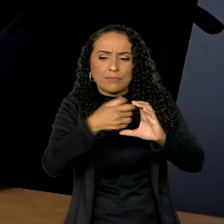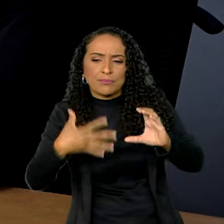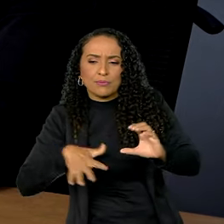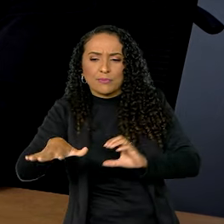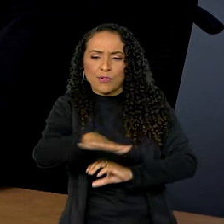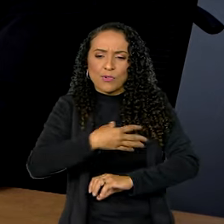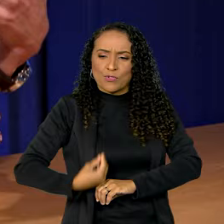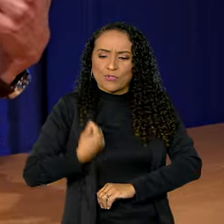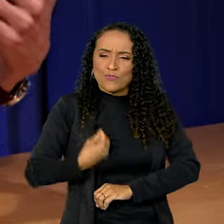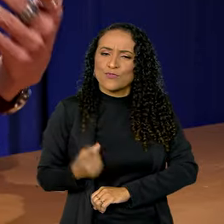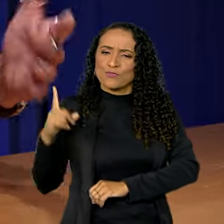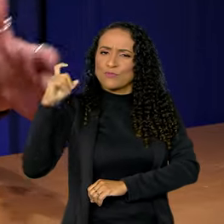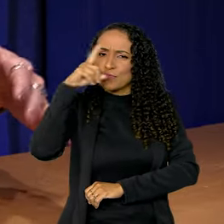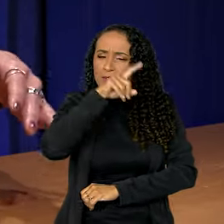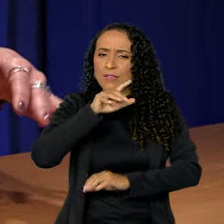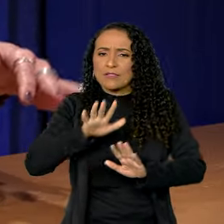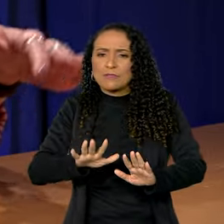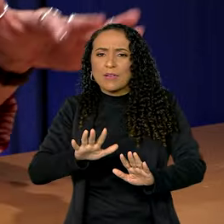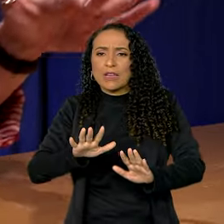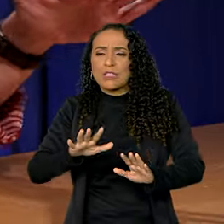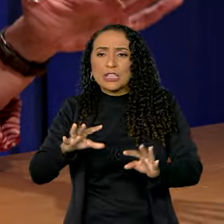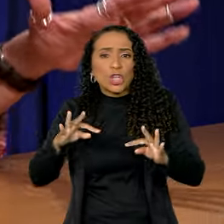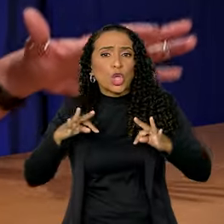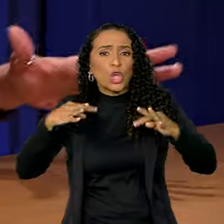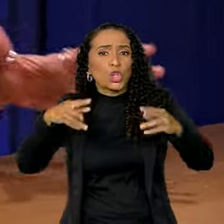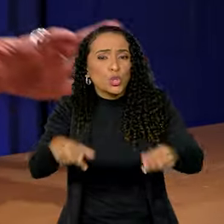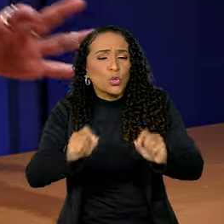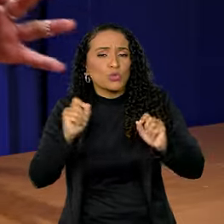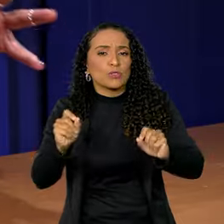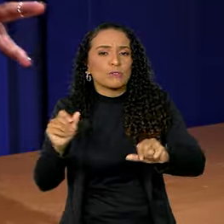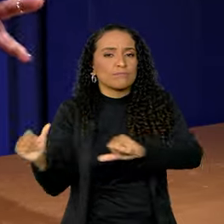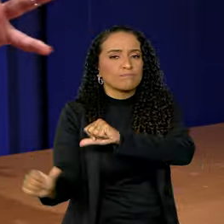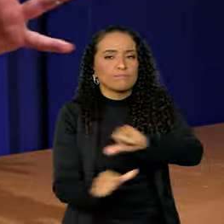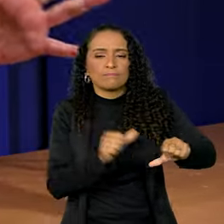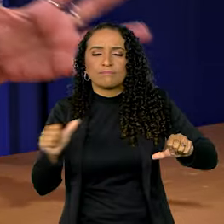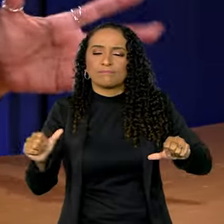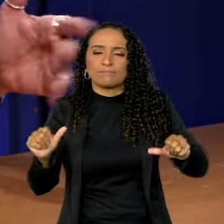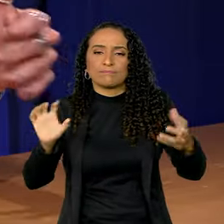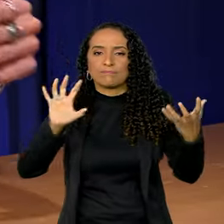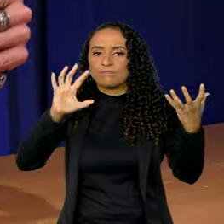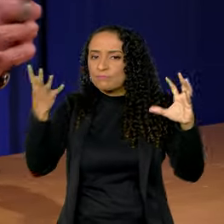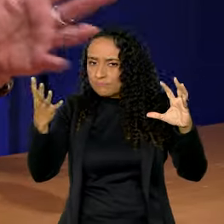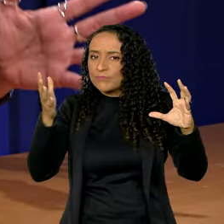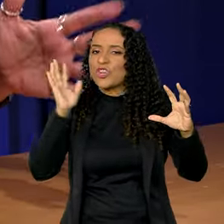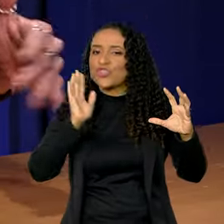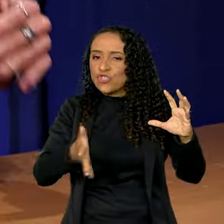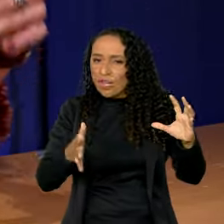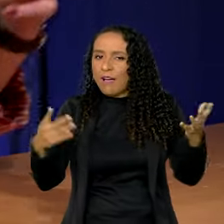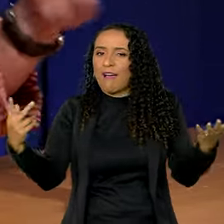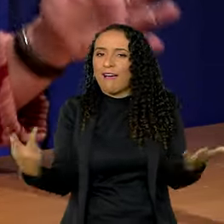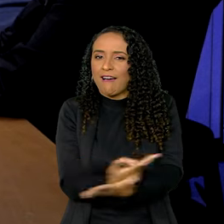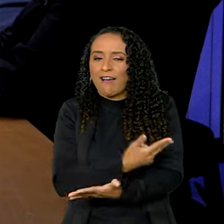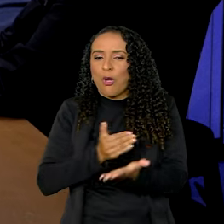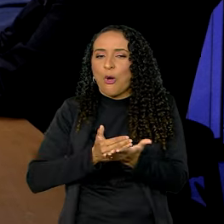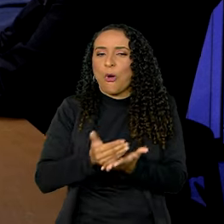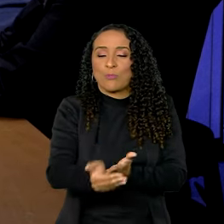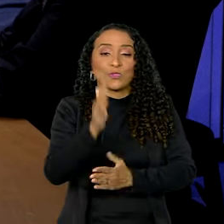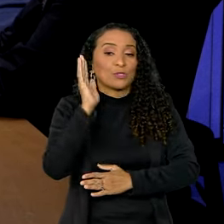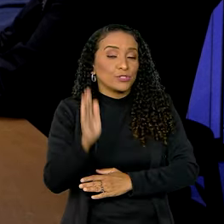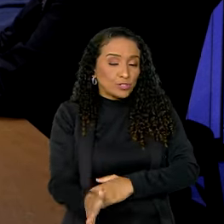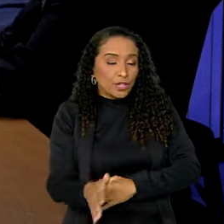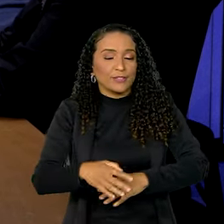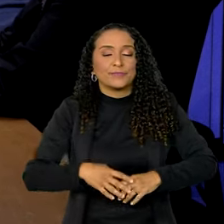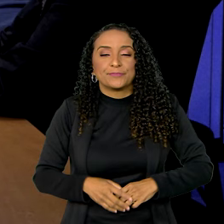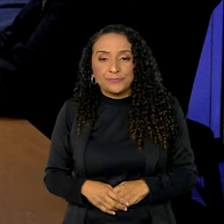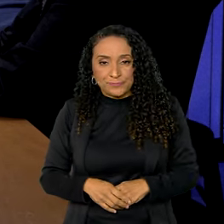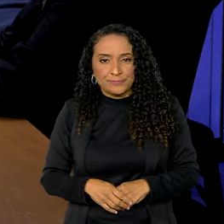biomas as suas dificuldades mas para todos as mudanças climáticas já chegaram Já bateram a porta já entraram